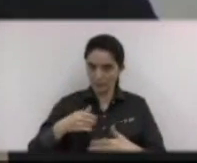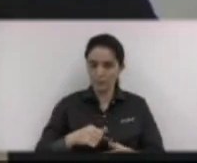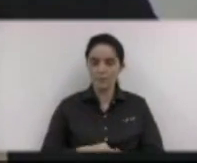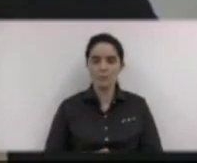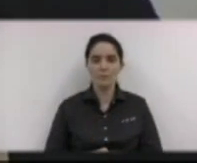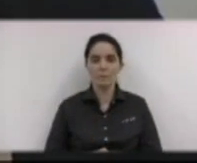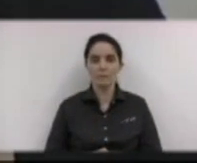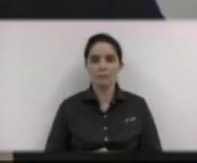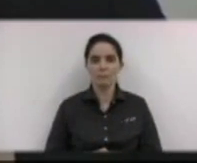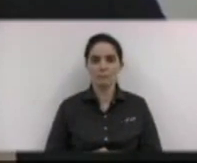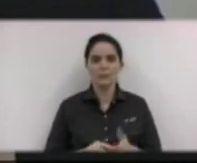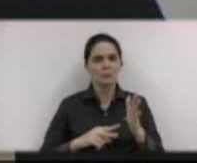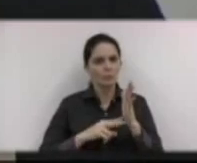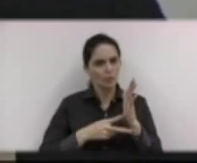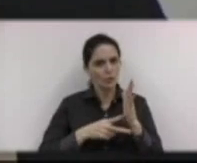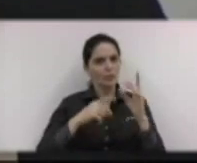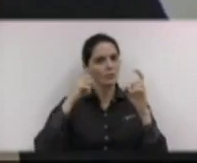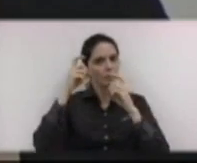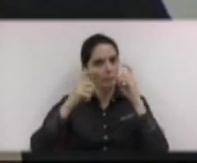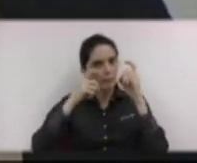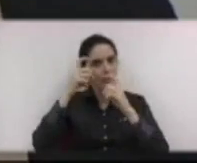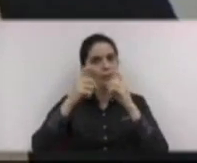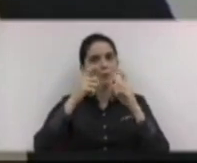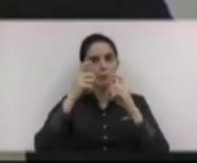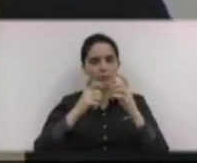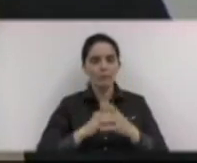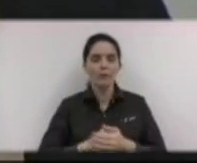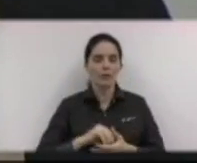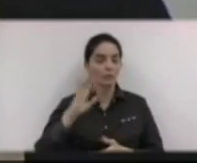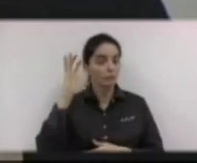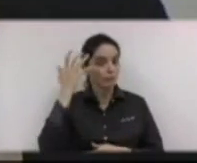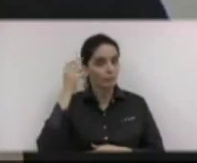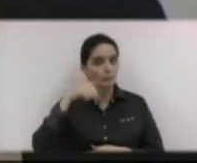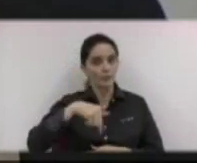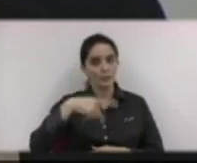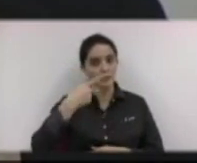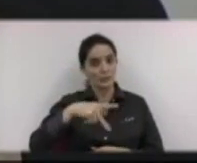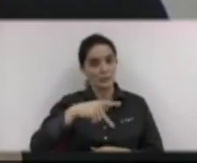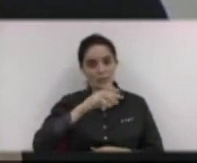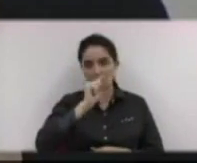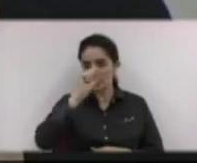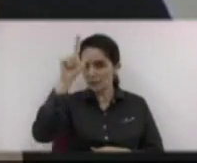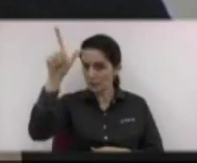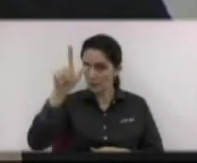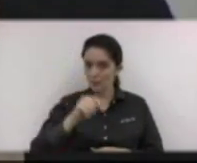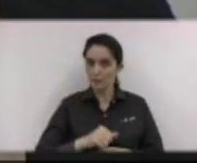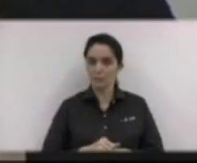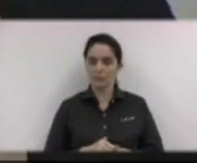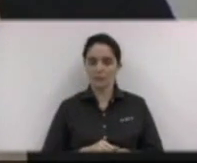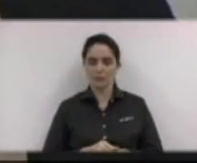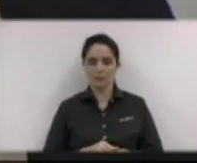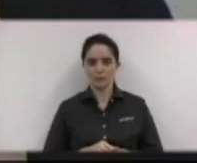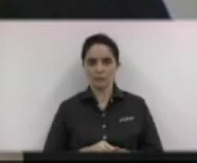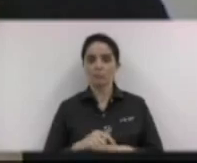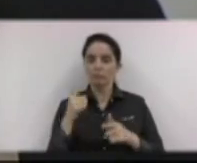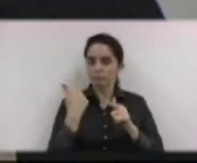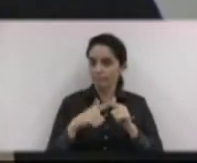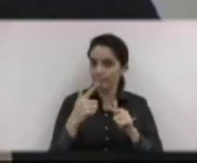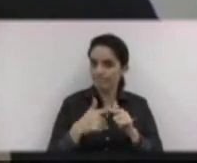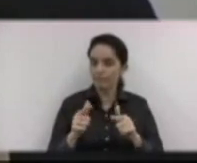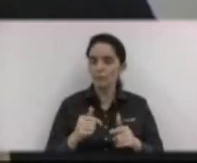do sindicato referente a esses acontecimentos na cidade, o que pode prejudicar também